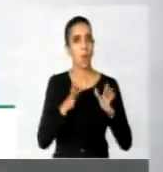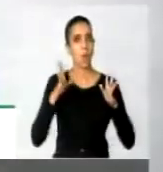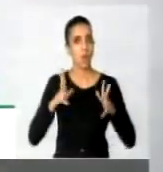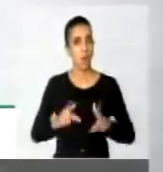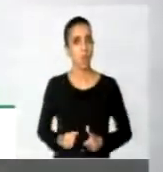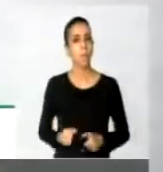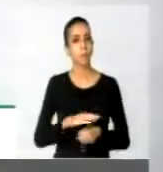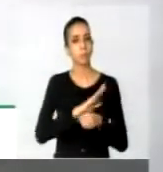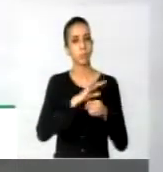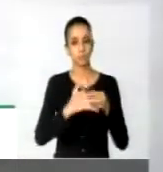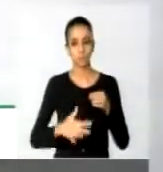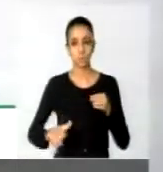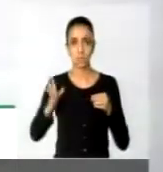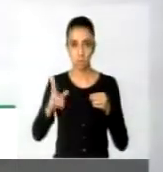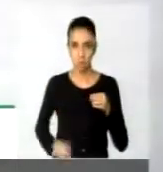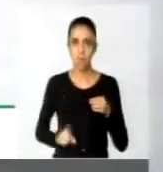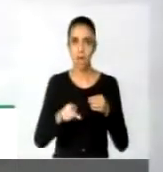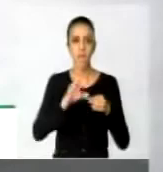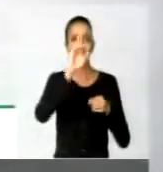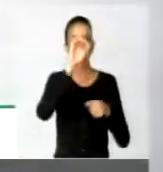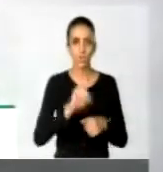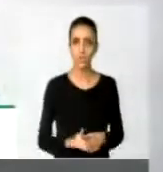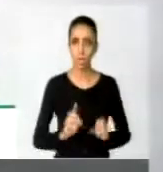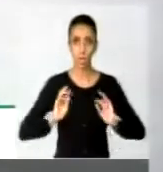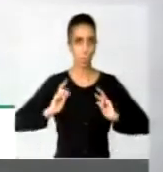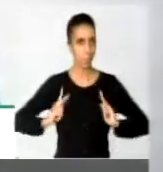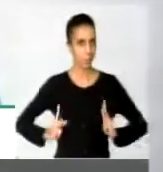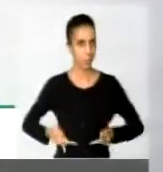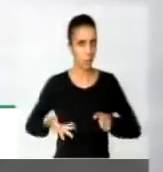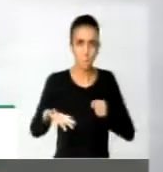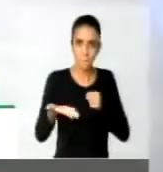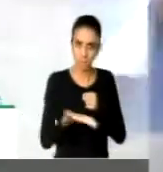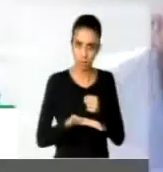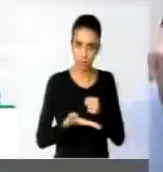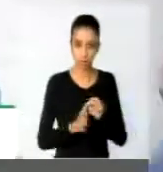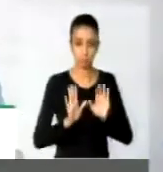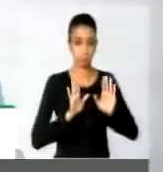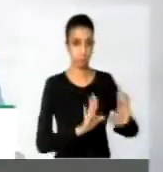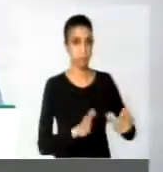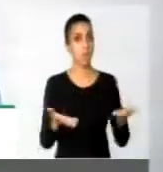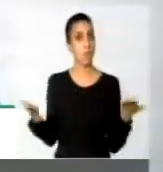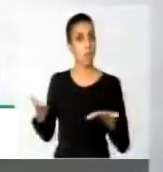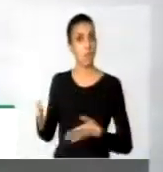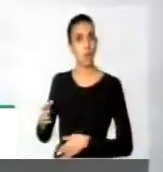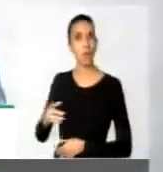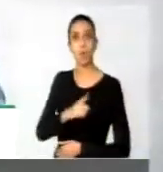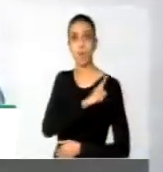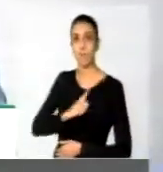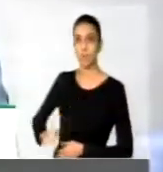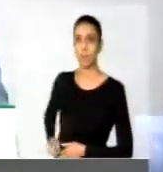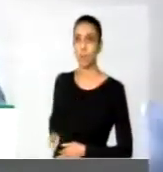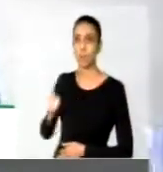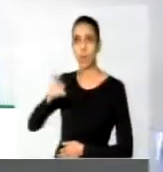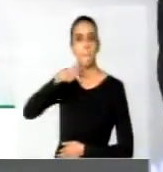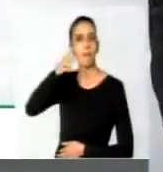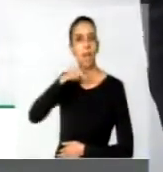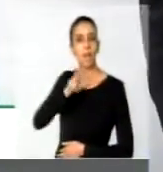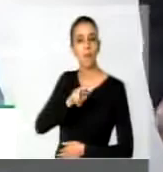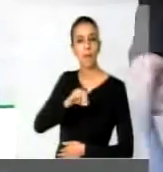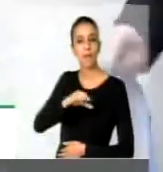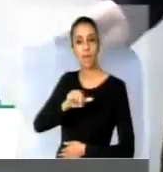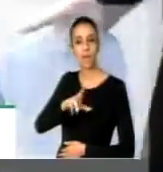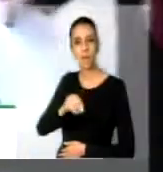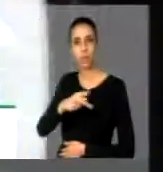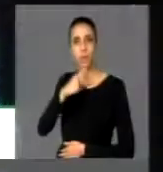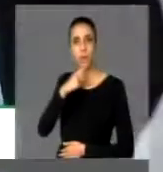saneamento básico são direitos humanos fundamentais. Agora, o governador da Paraíba, Ricardo Coutinho, do